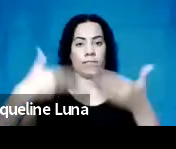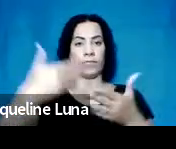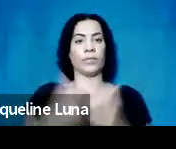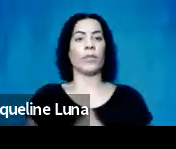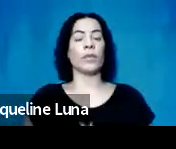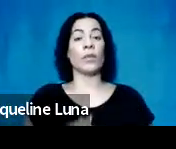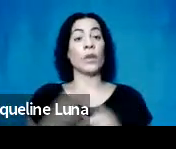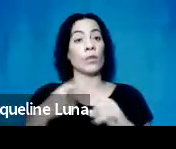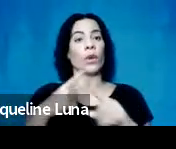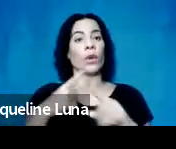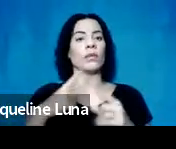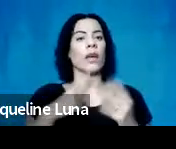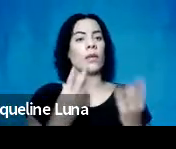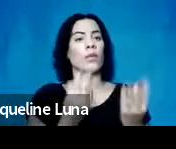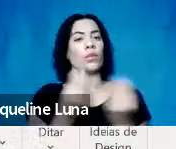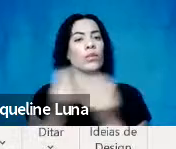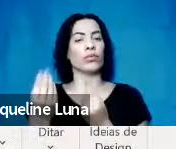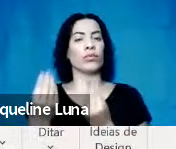temos aí bastante...